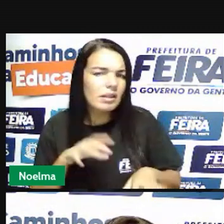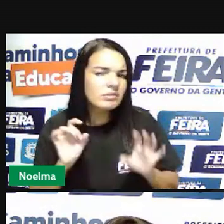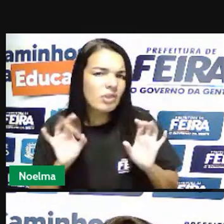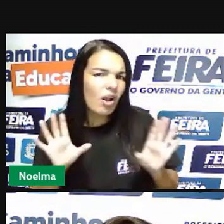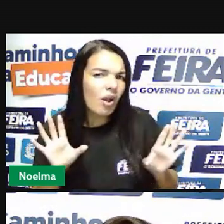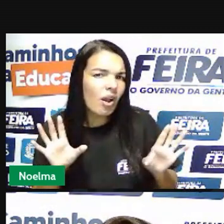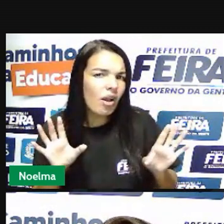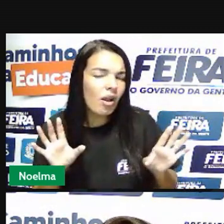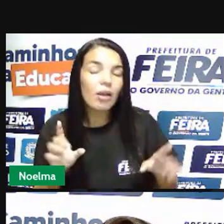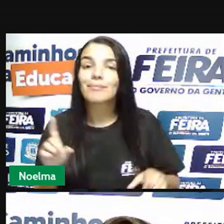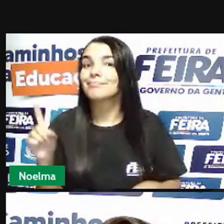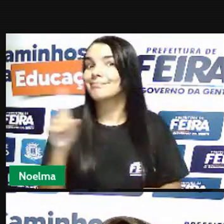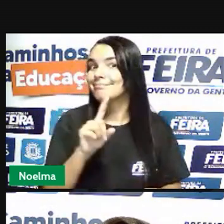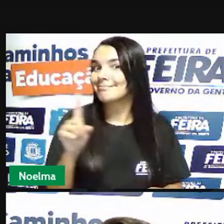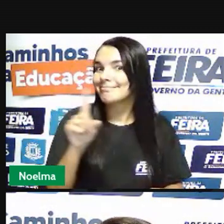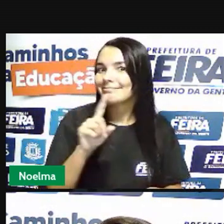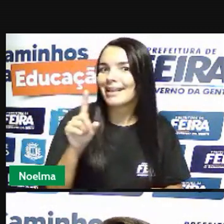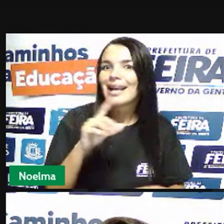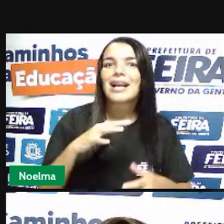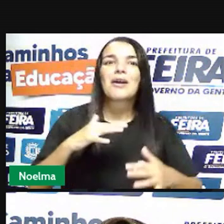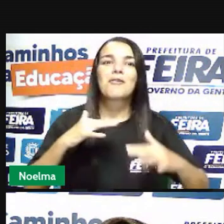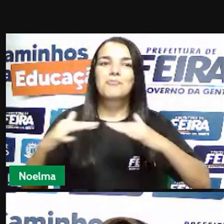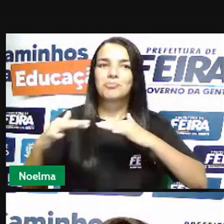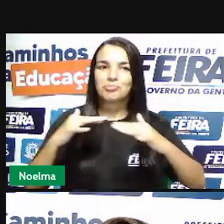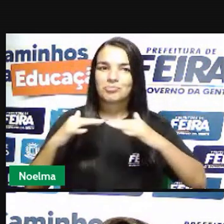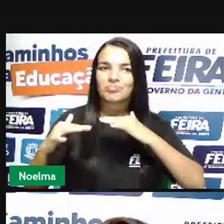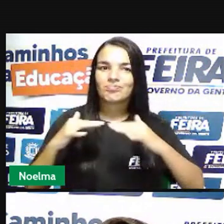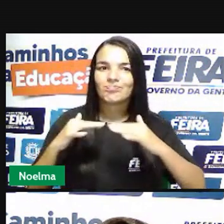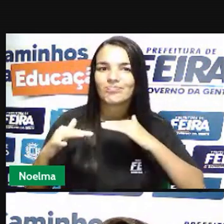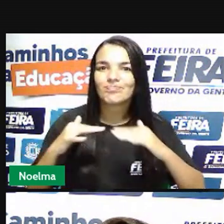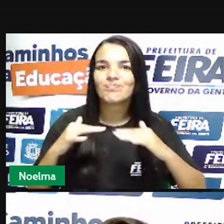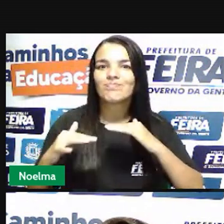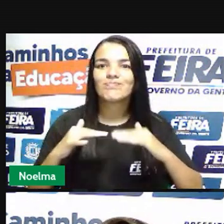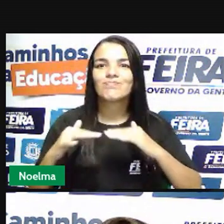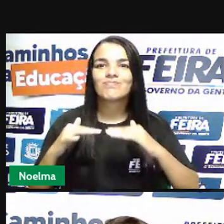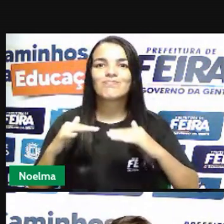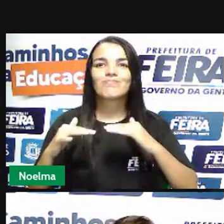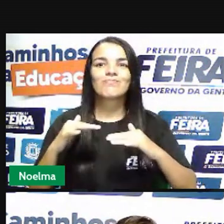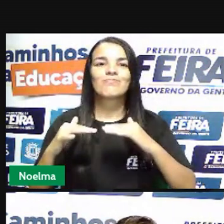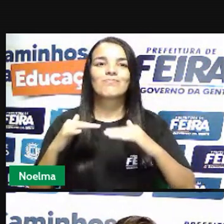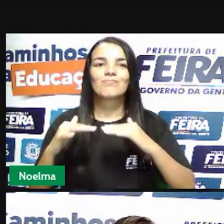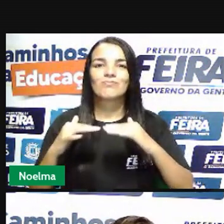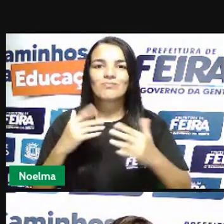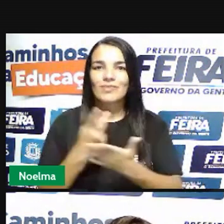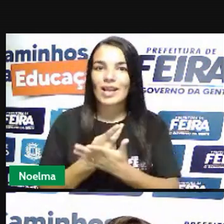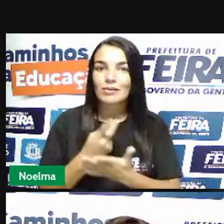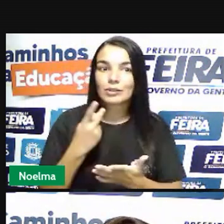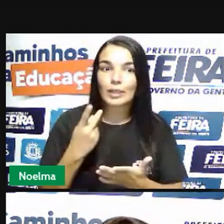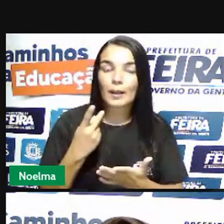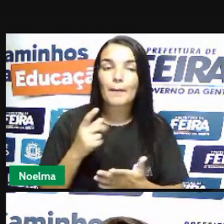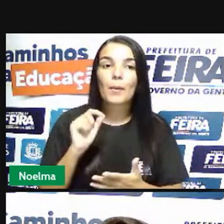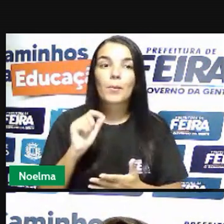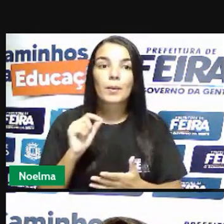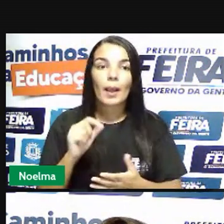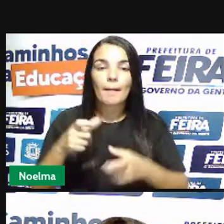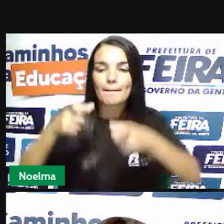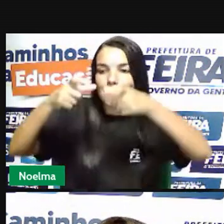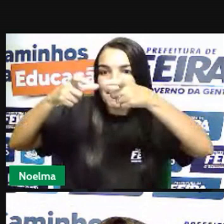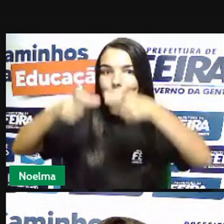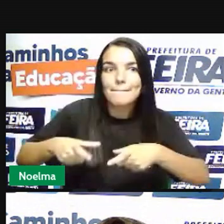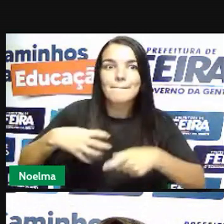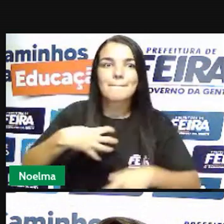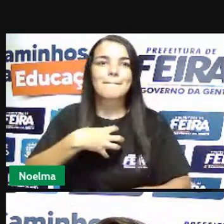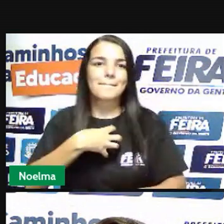O movimento aconteceu aí, não é aí, aconteceu na capitania da Bahia